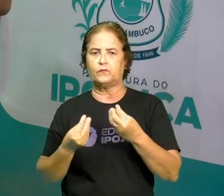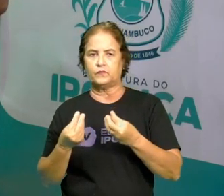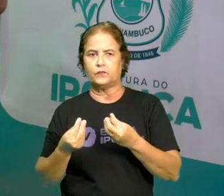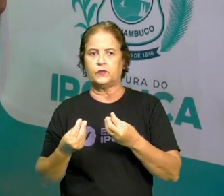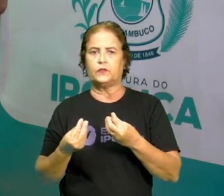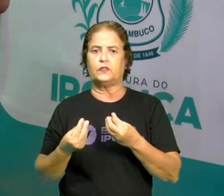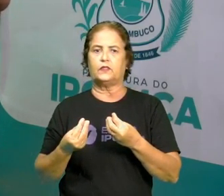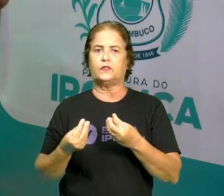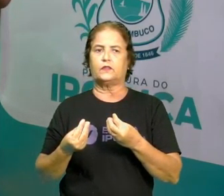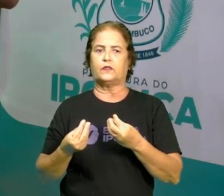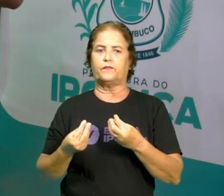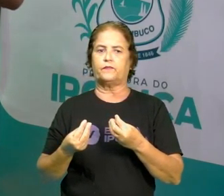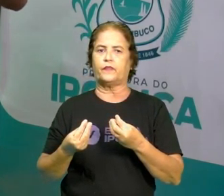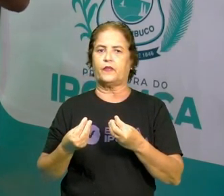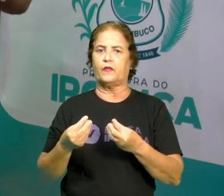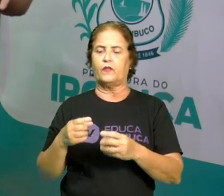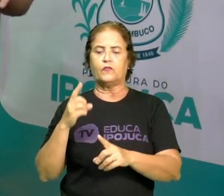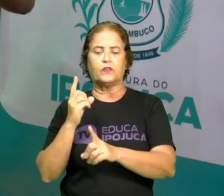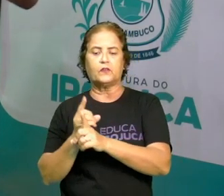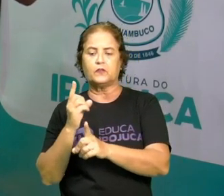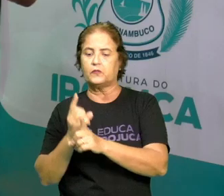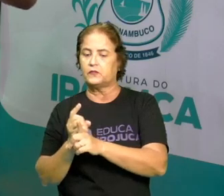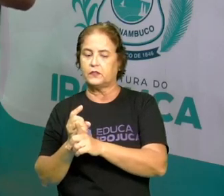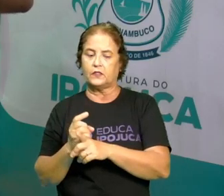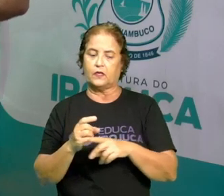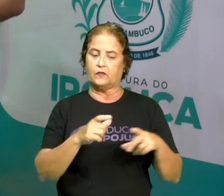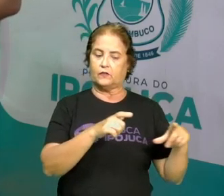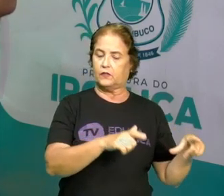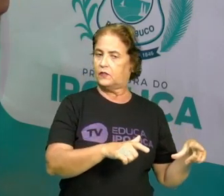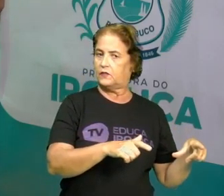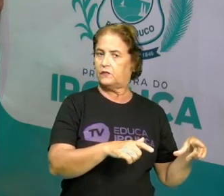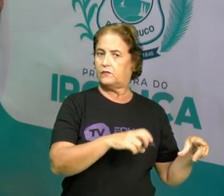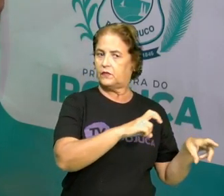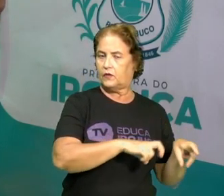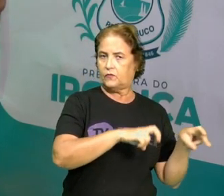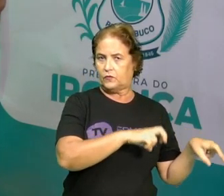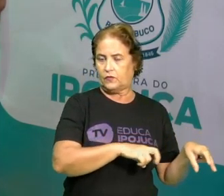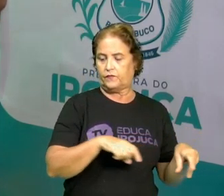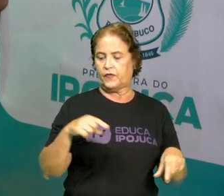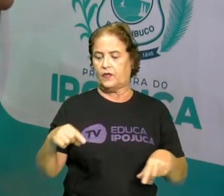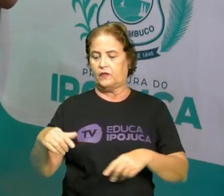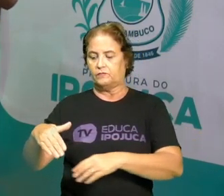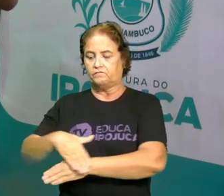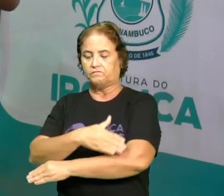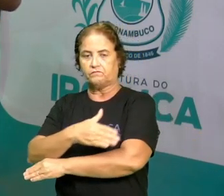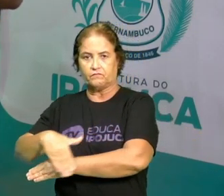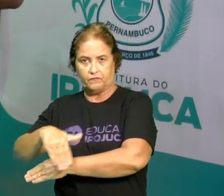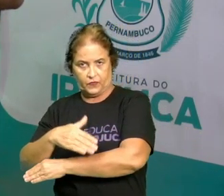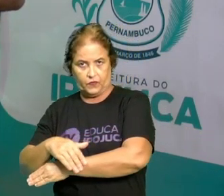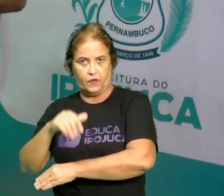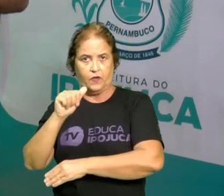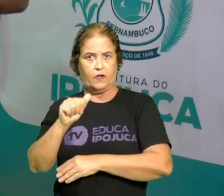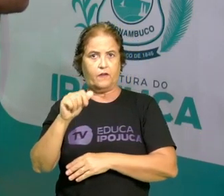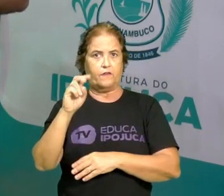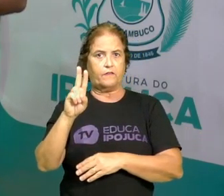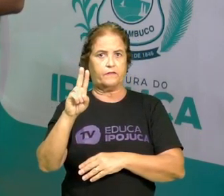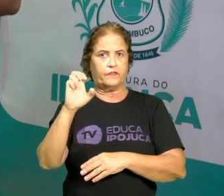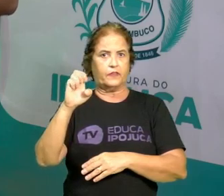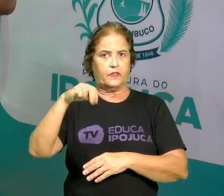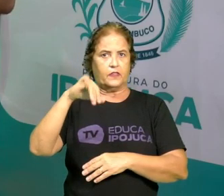que muitas vezes não são encontradas no campo, como ruas e avenidas asfaltadas,